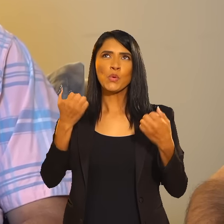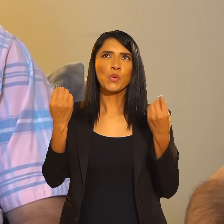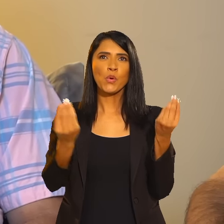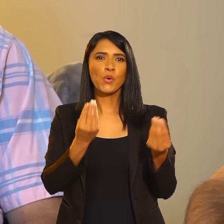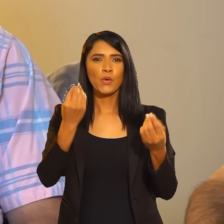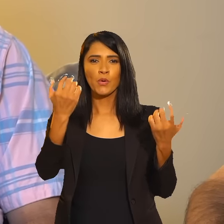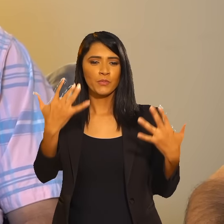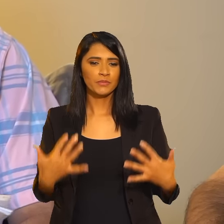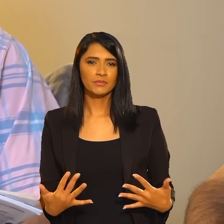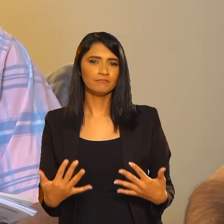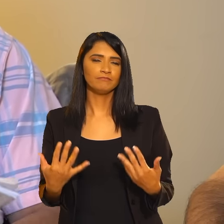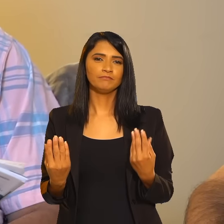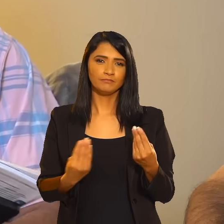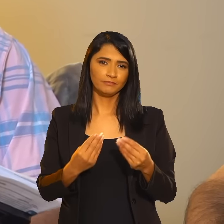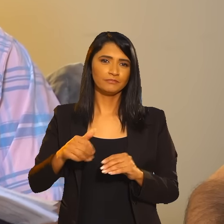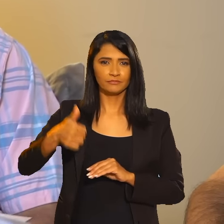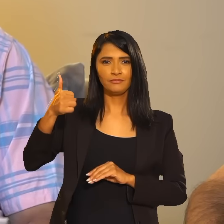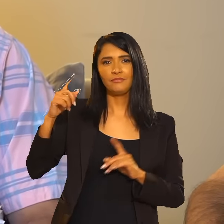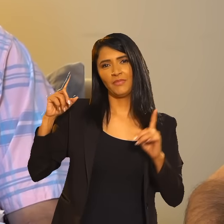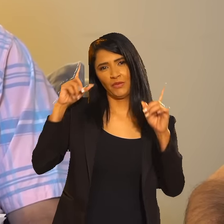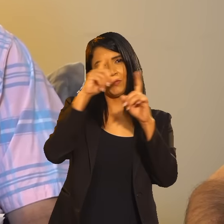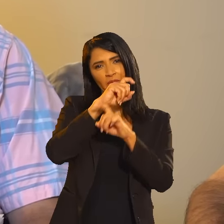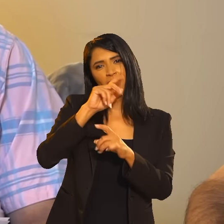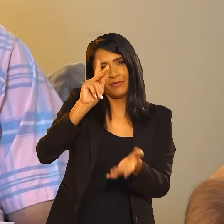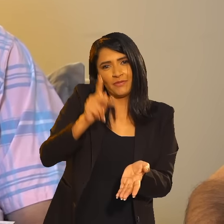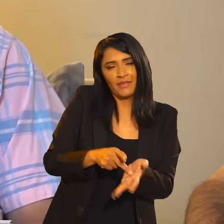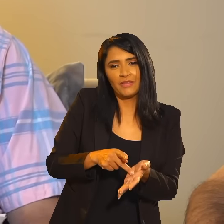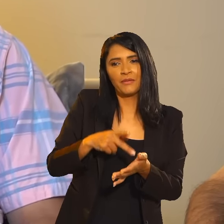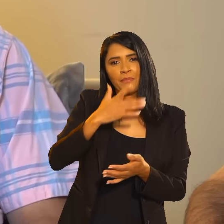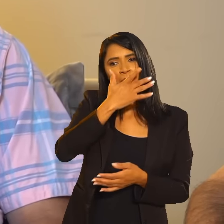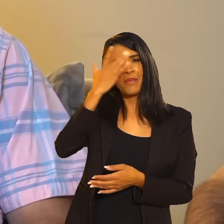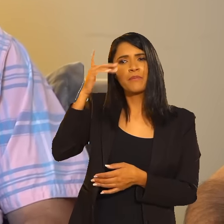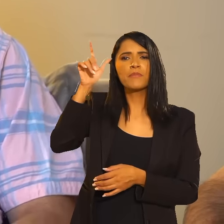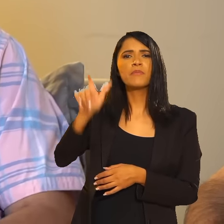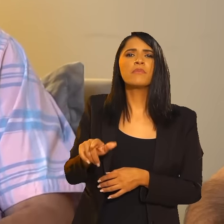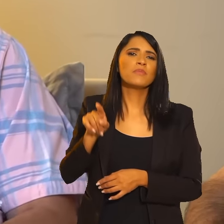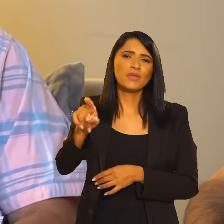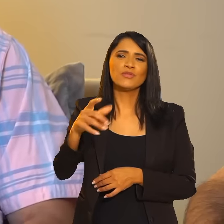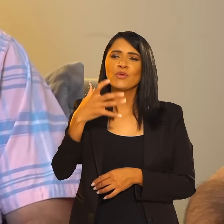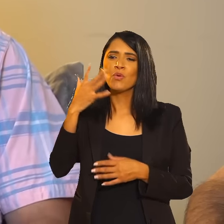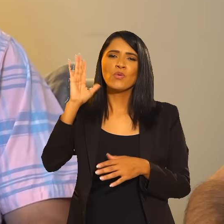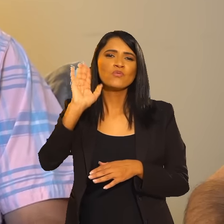como que eu posso dizer? Na primeira ali... Dificuldade mesmo, né? Dificuldade mesmo, a pessoa já